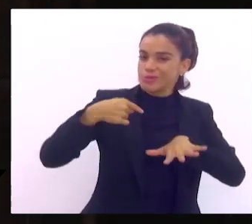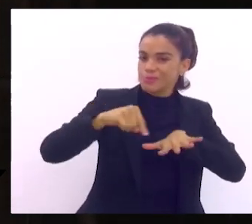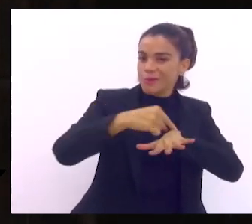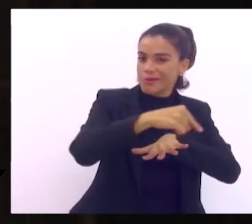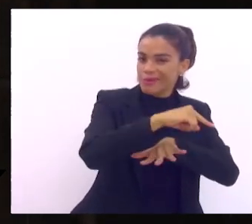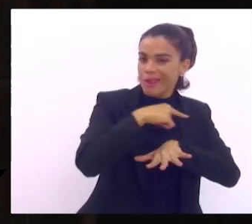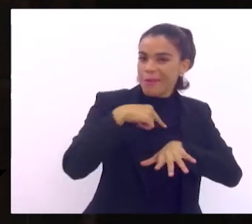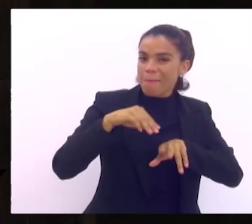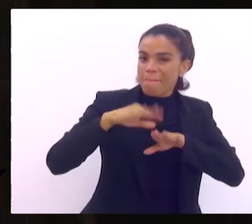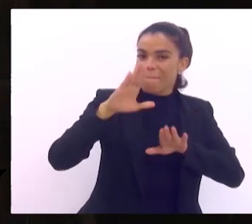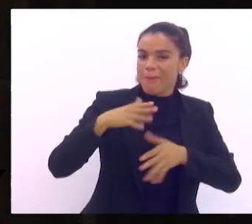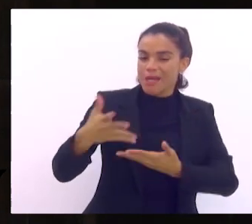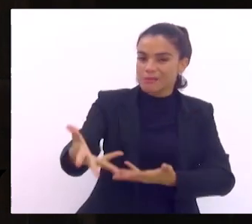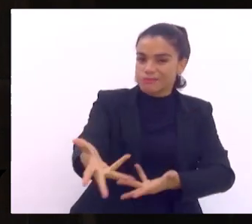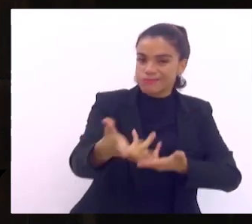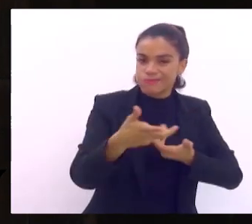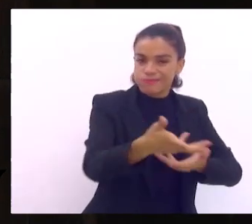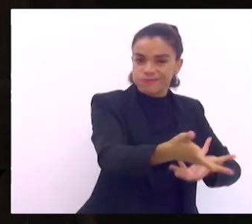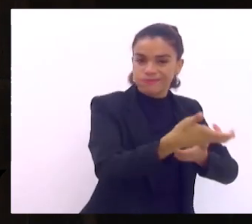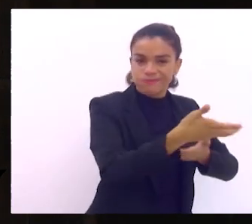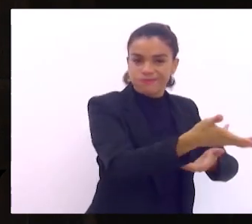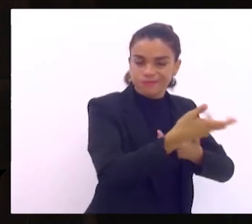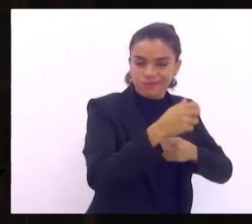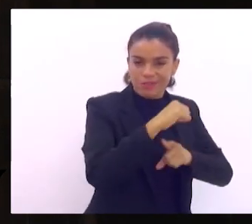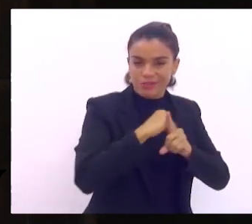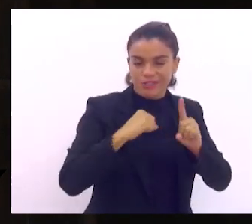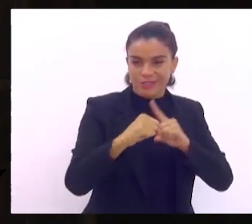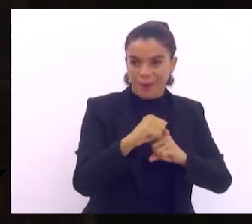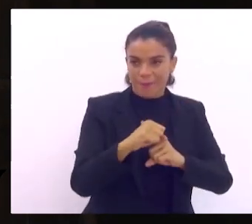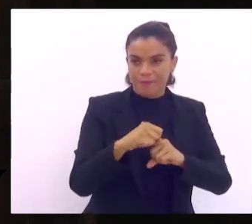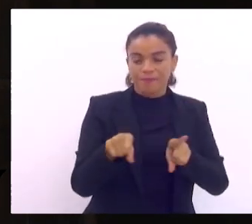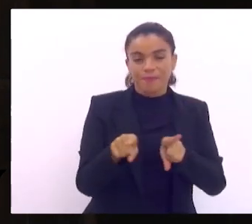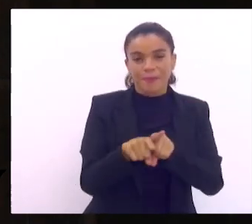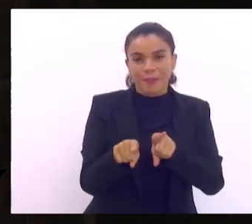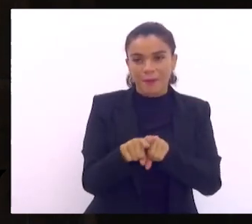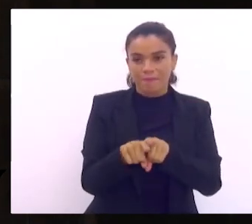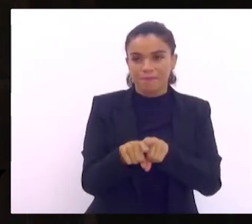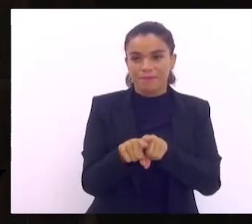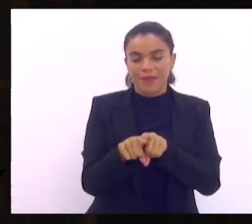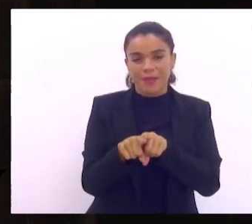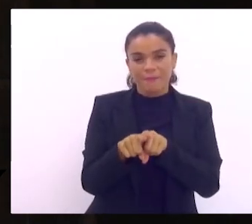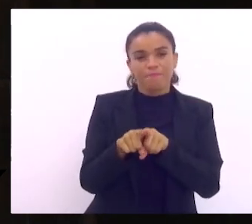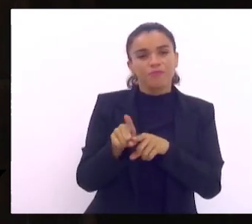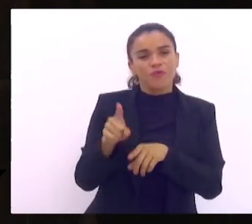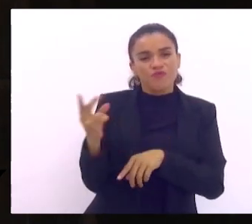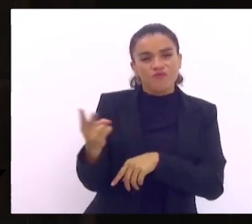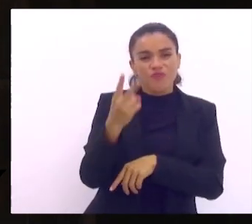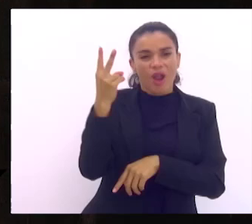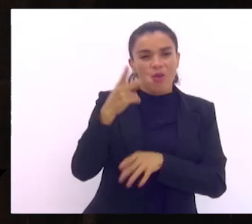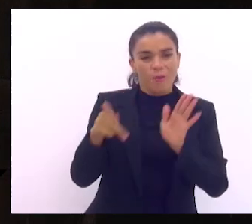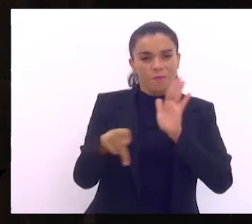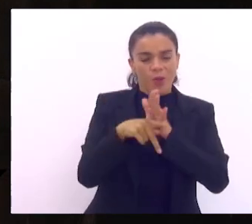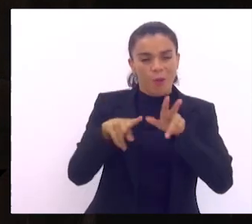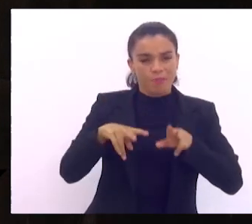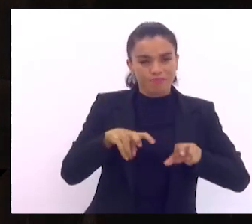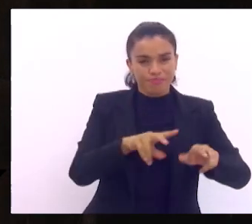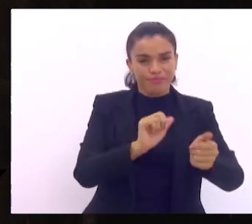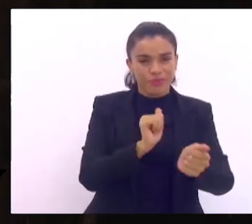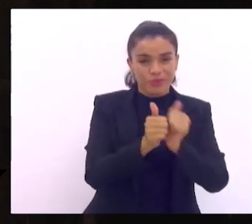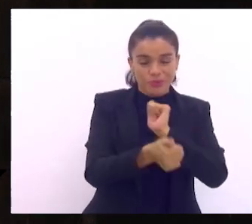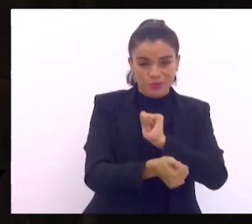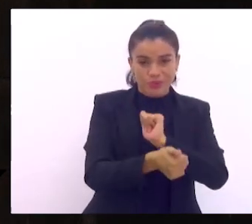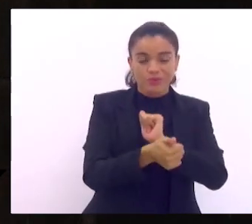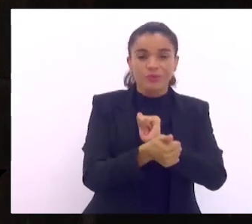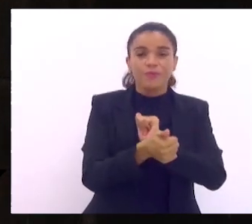mais acolhe. E é um esporte que ele, na sua essência, tem